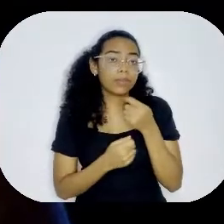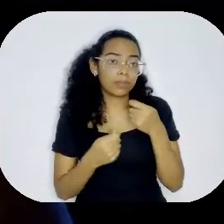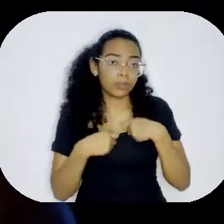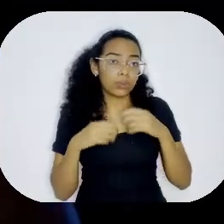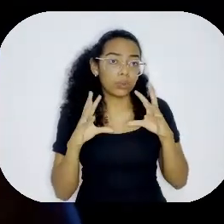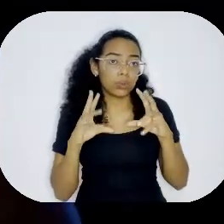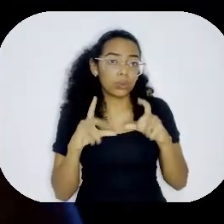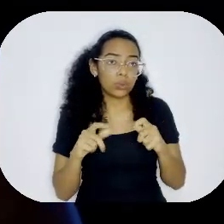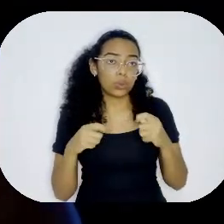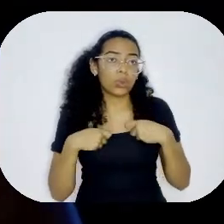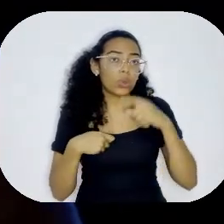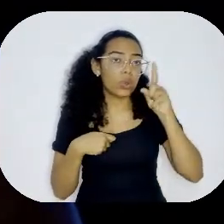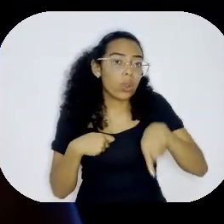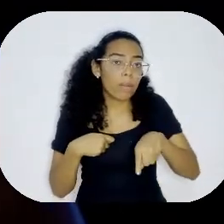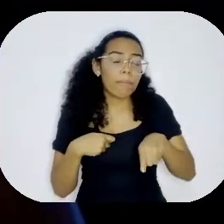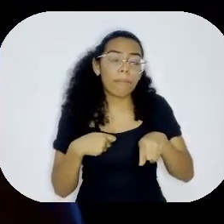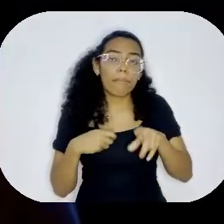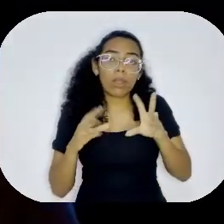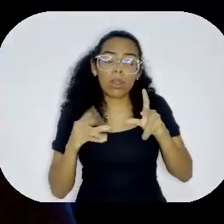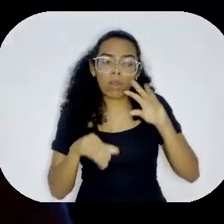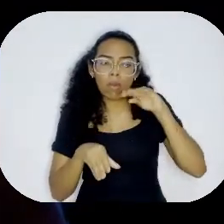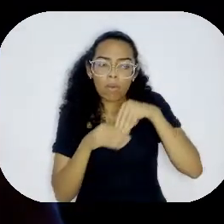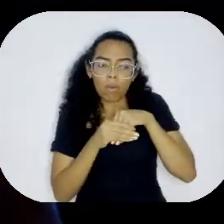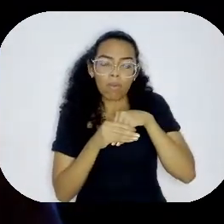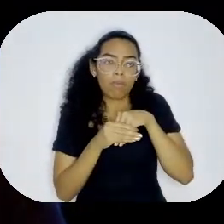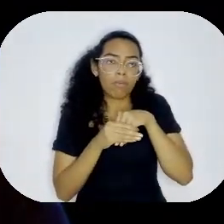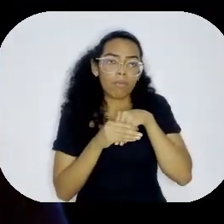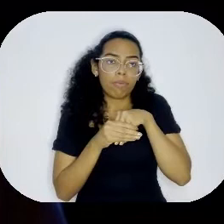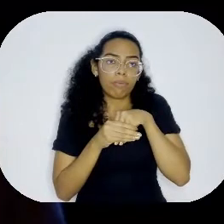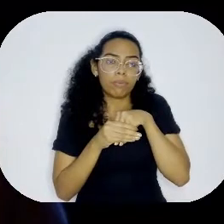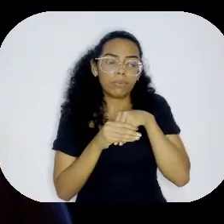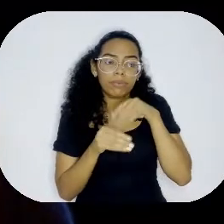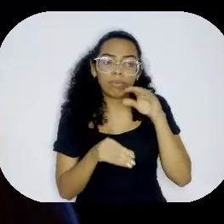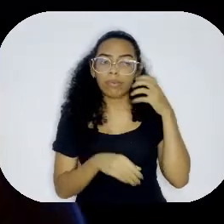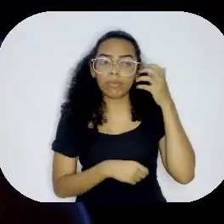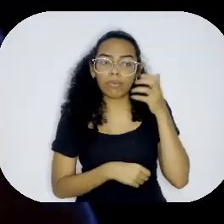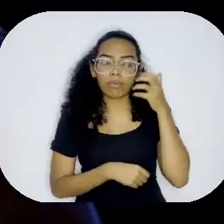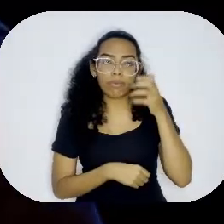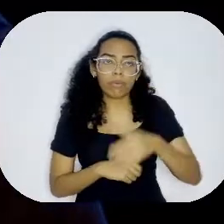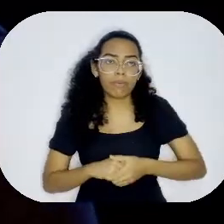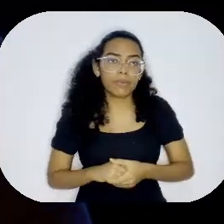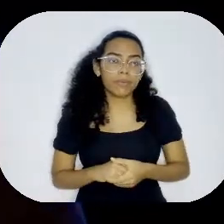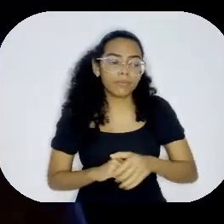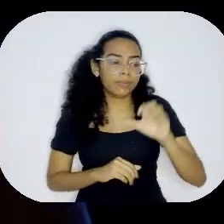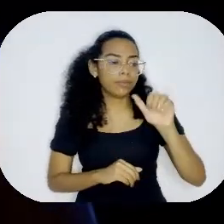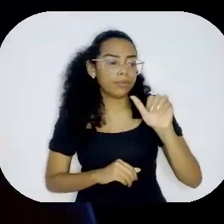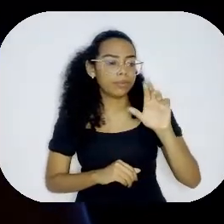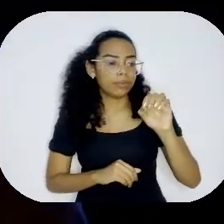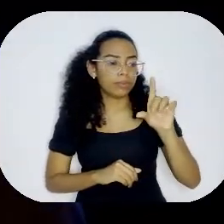sagrado, que é abstrato, e que só cabe numa